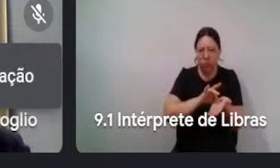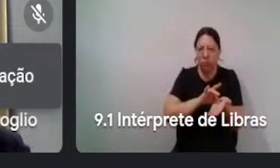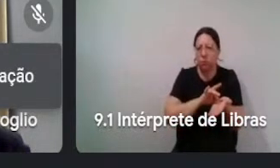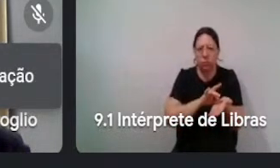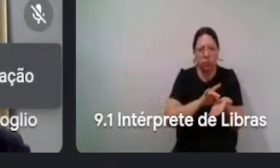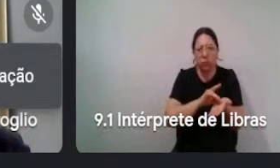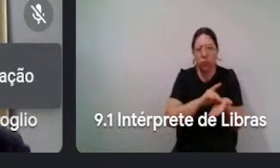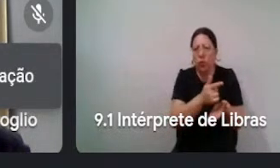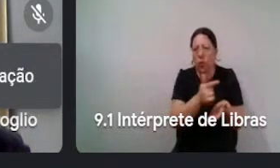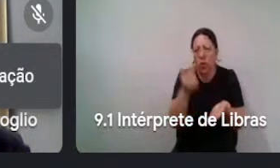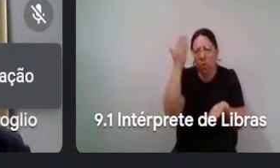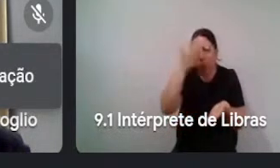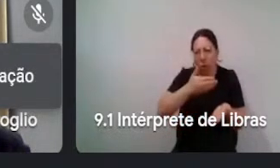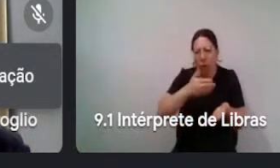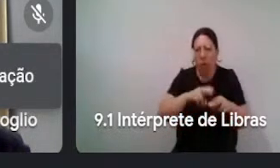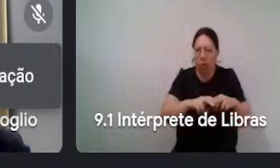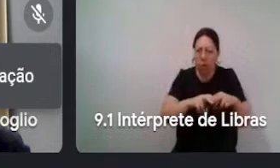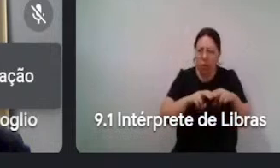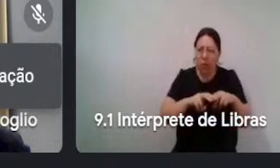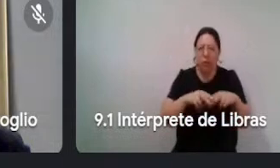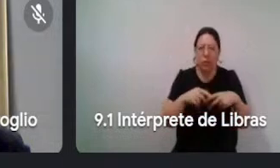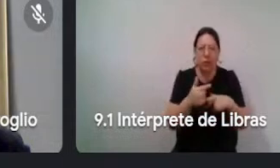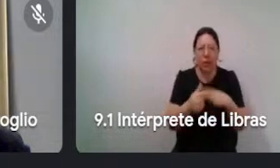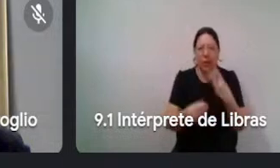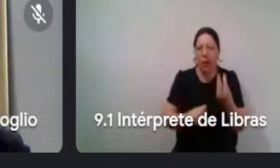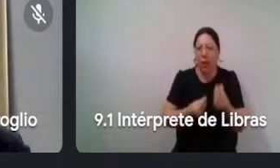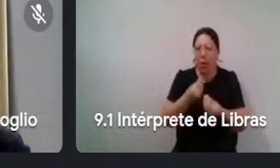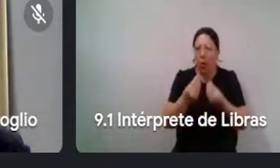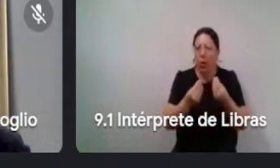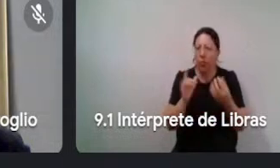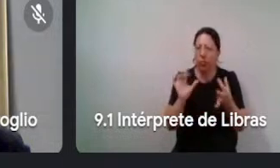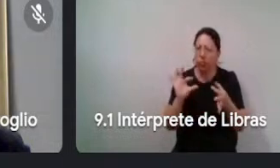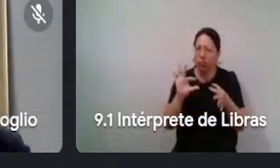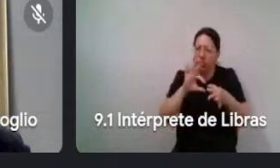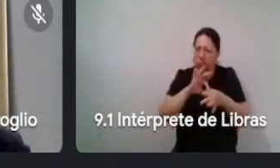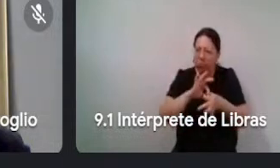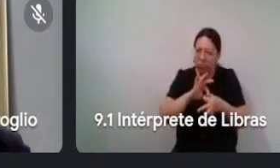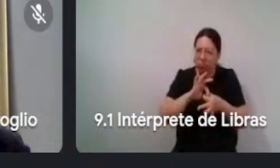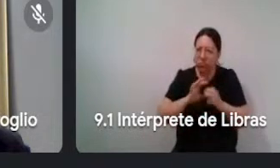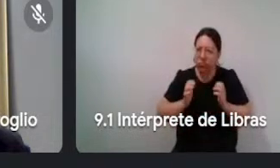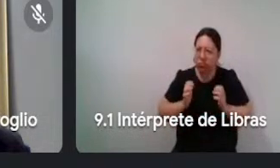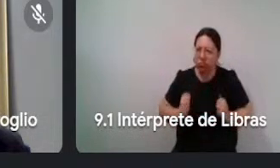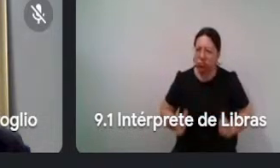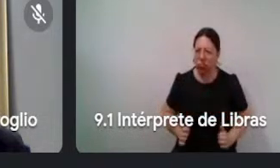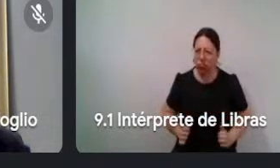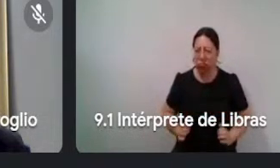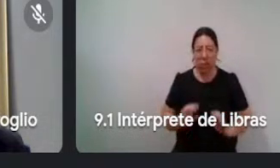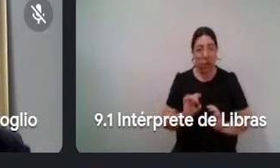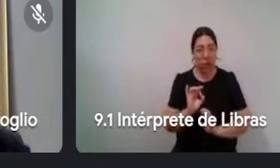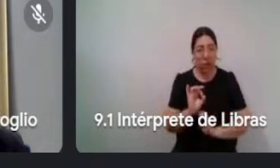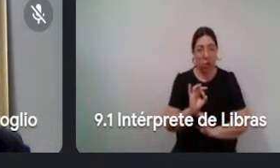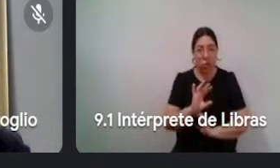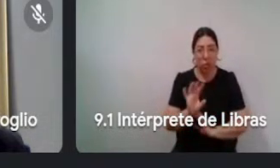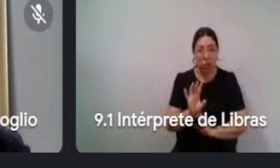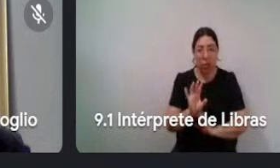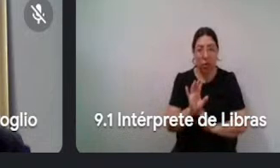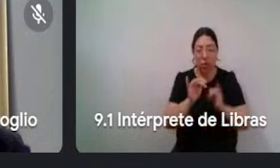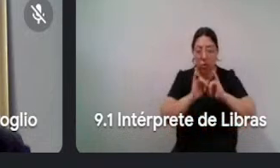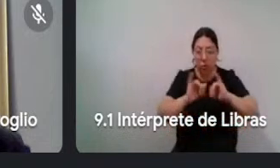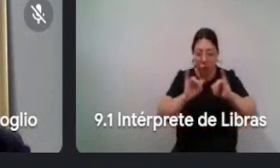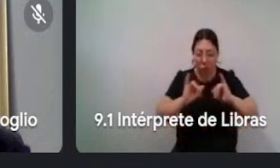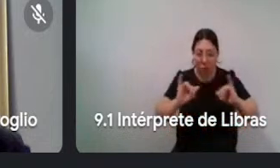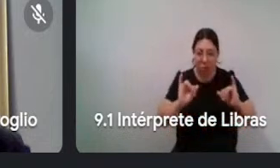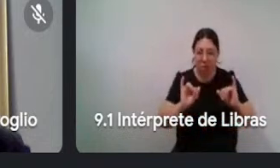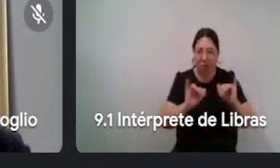como enquadrar a sua conduta nas penas cominadas para a divulgação de pesquisa eleitoral sem